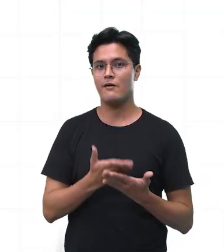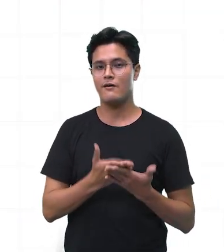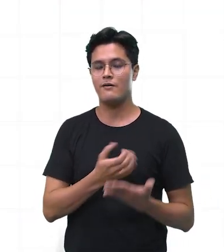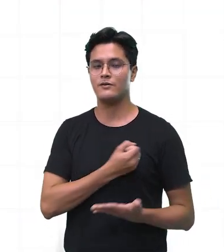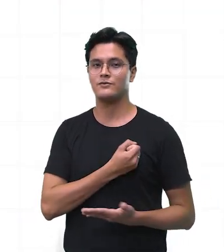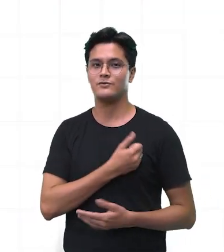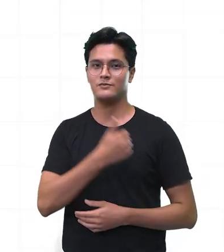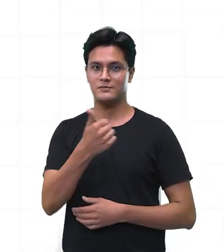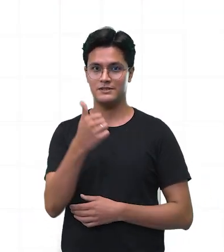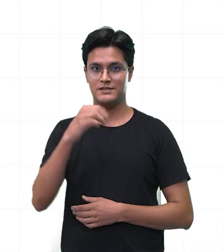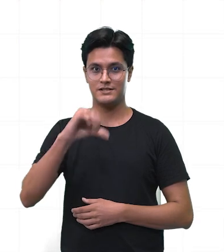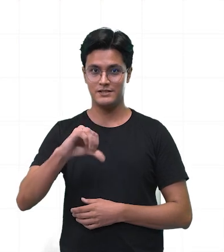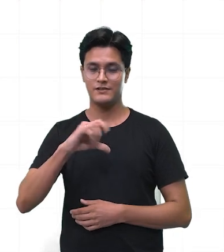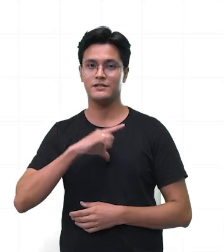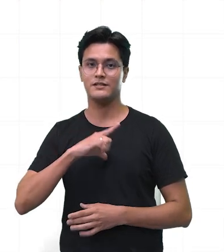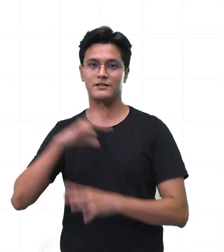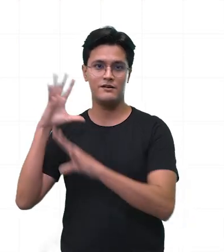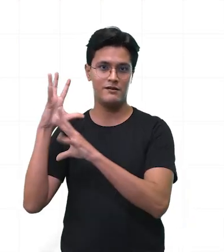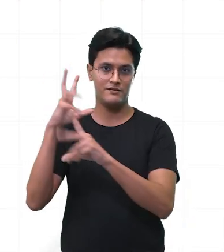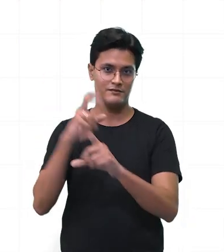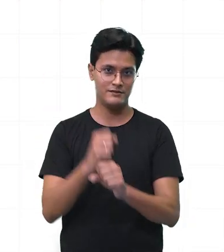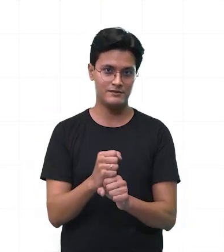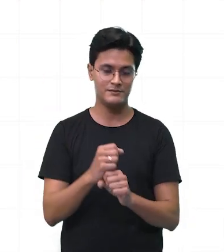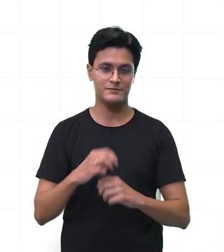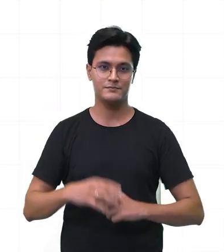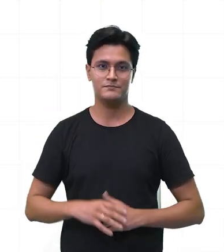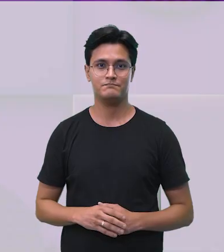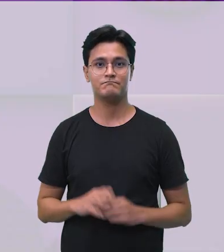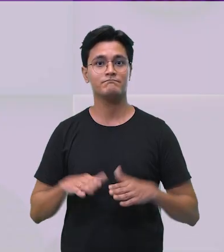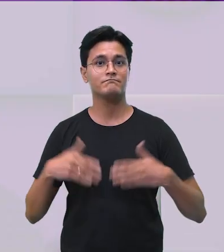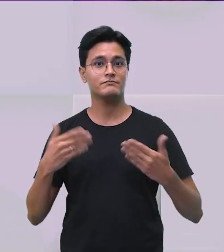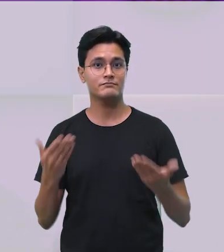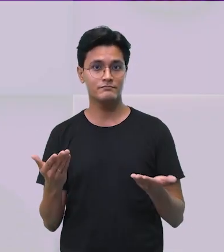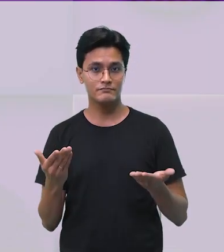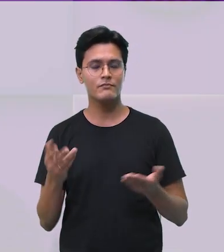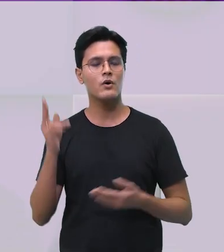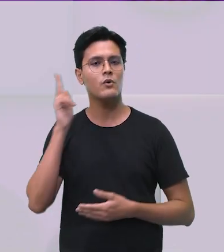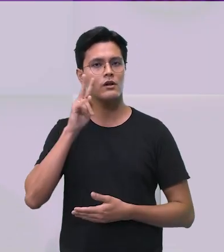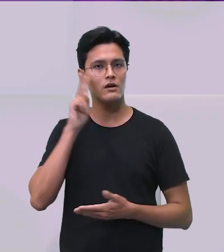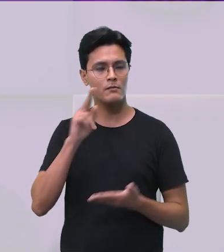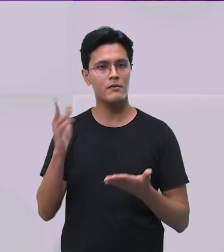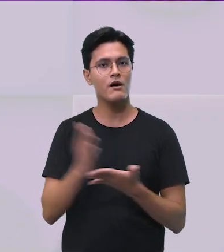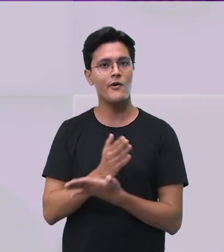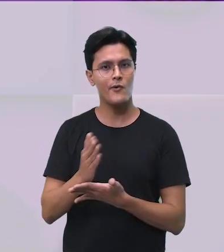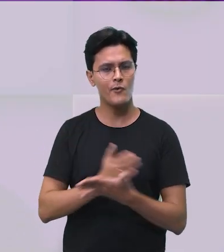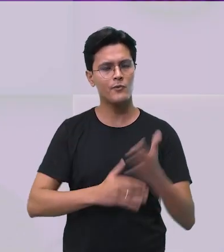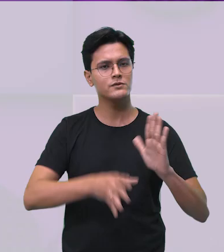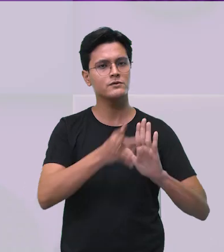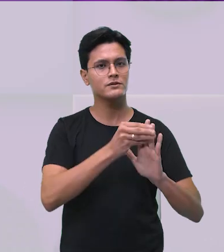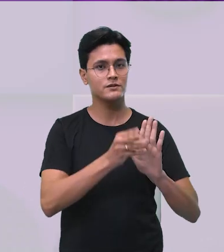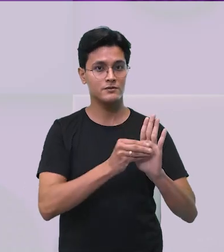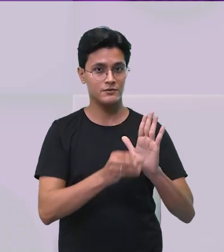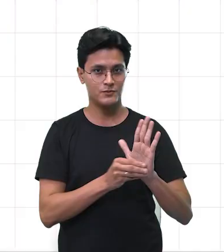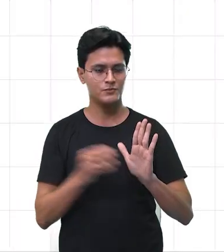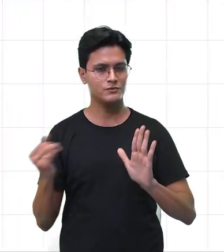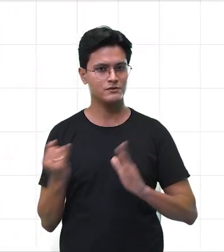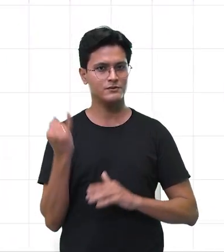19 e nós teremos revisão e avaliação. Então, vamos lá relembrar alguns conteúdos muito importantes.